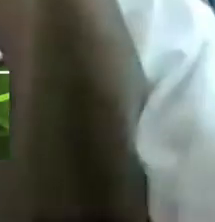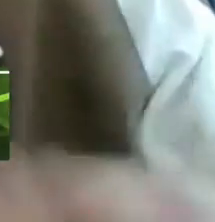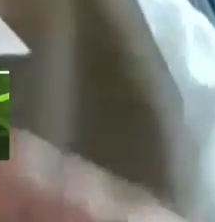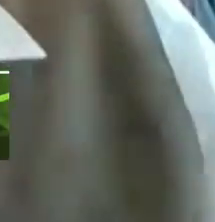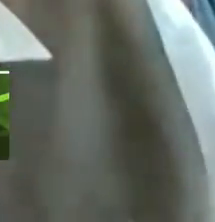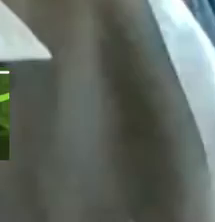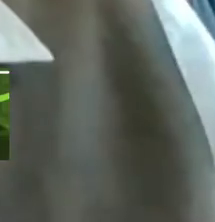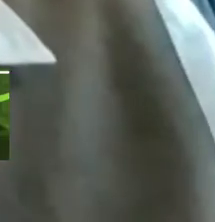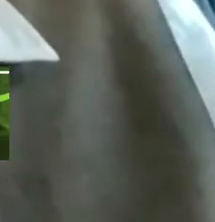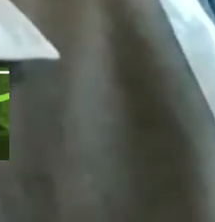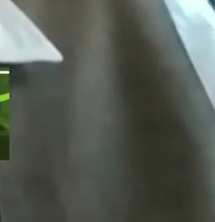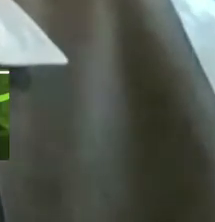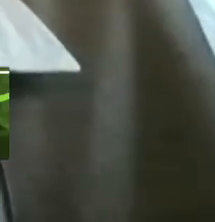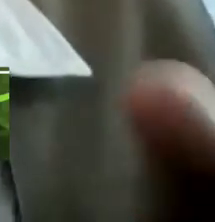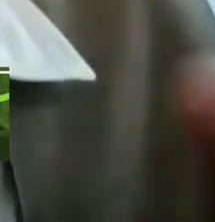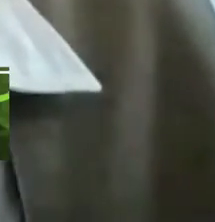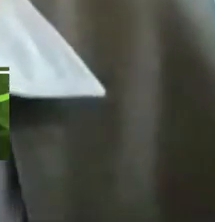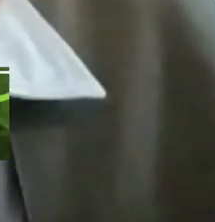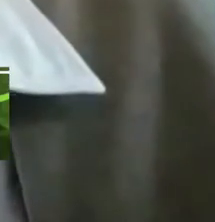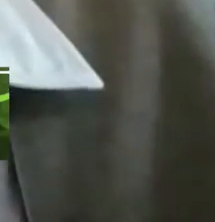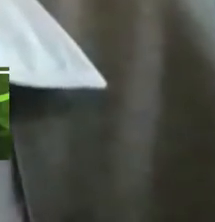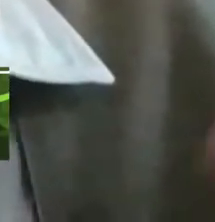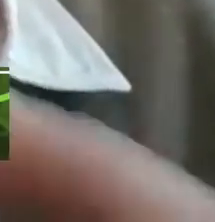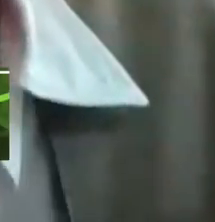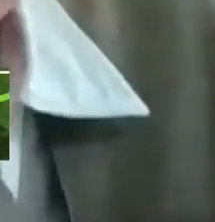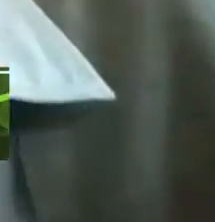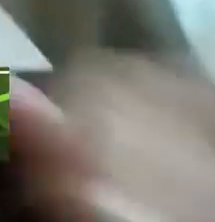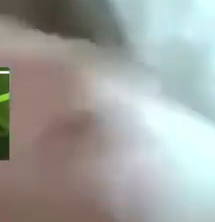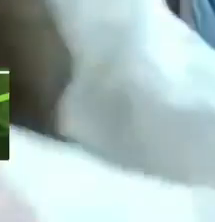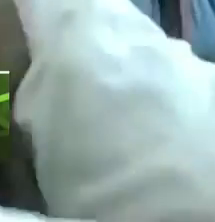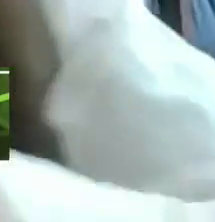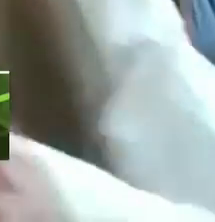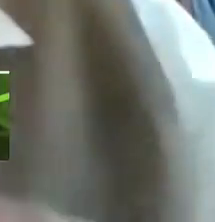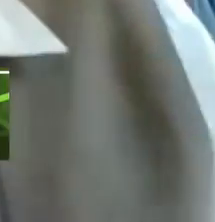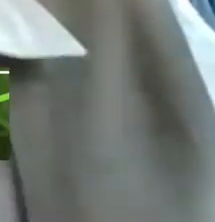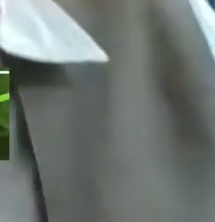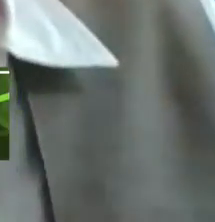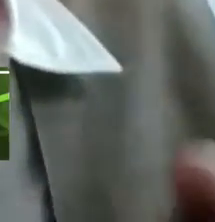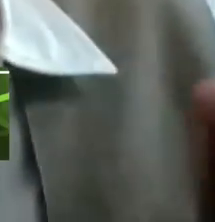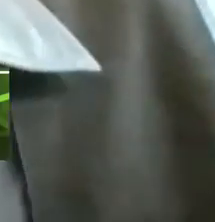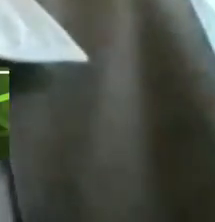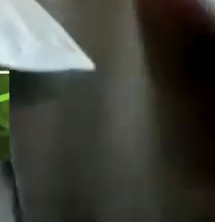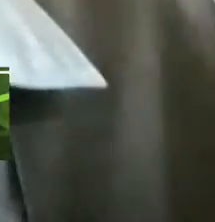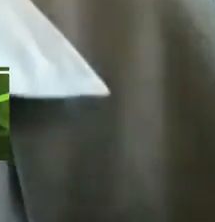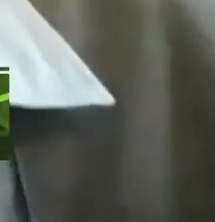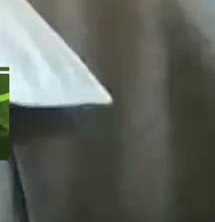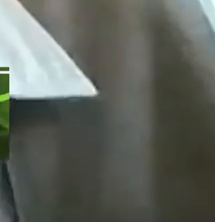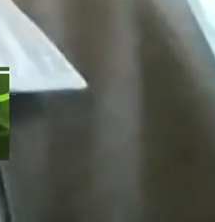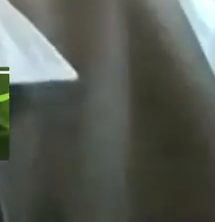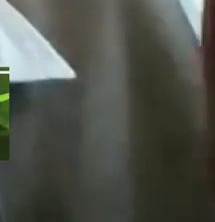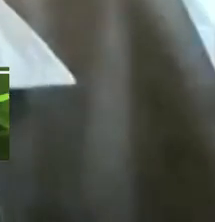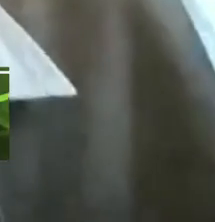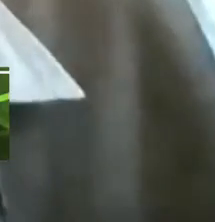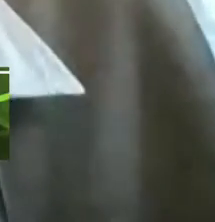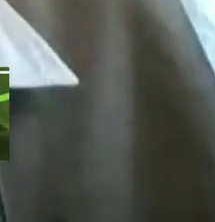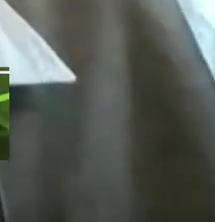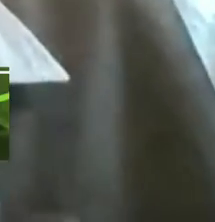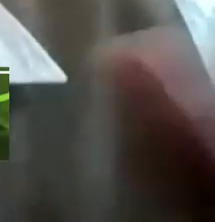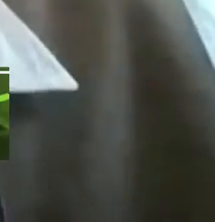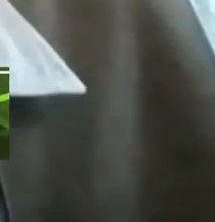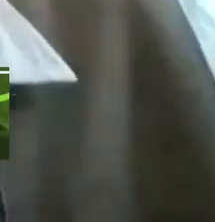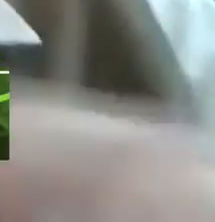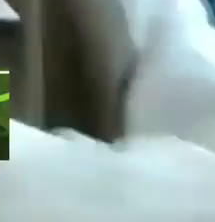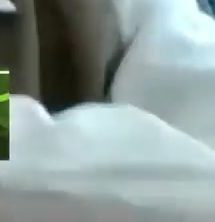a lei Aldir Blanc para garantir que os recursos chegassem aos produtores culturais que estão massacrados o setor